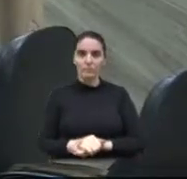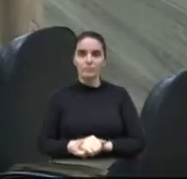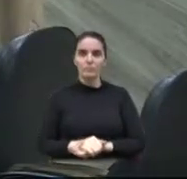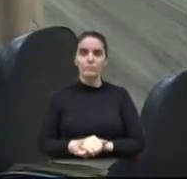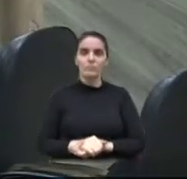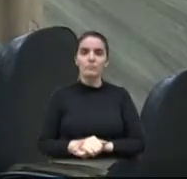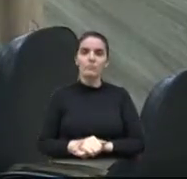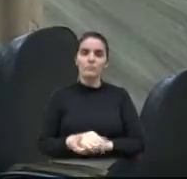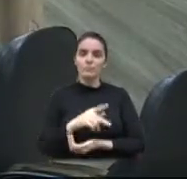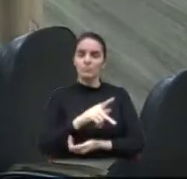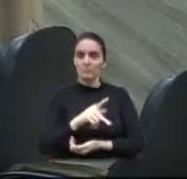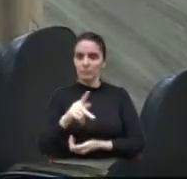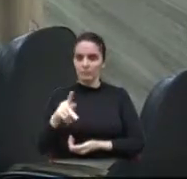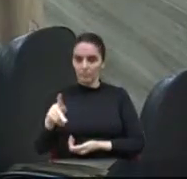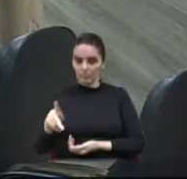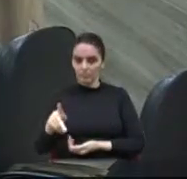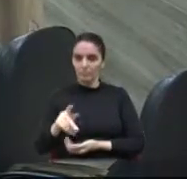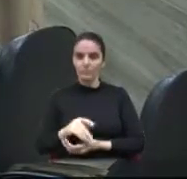Senhor presidente,